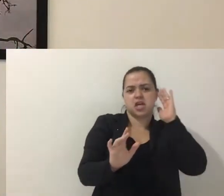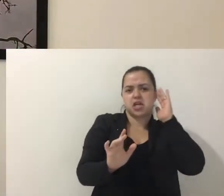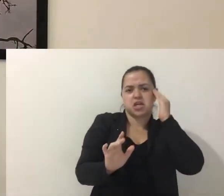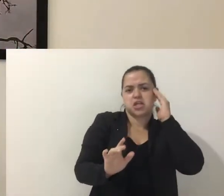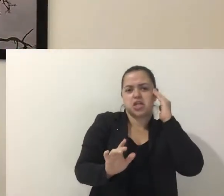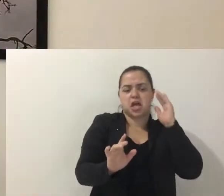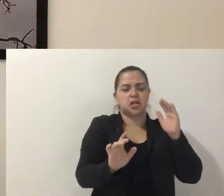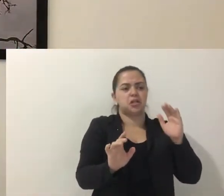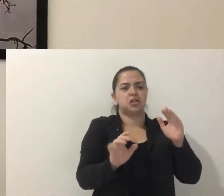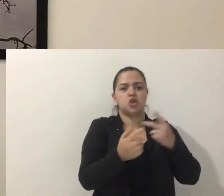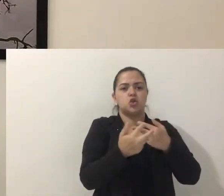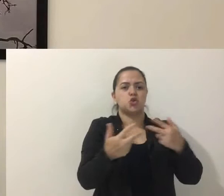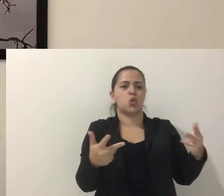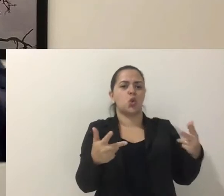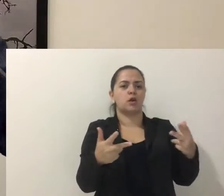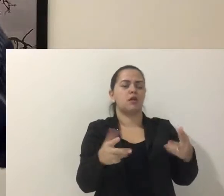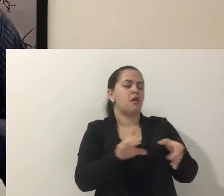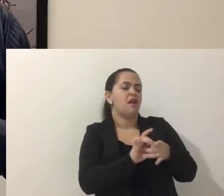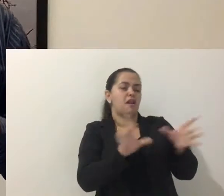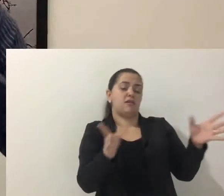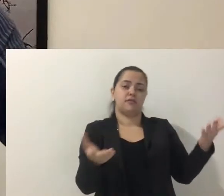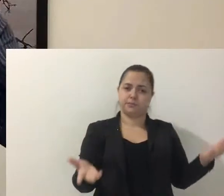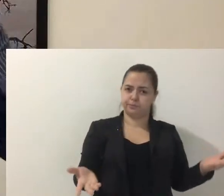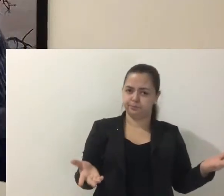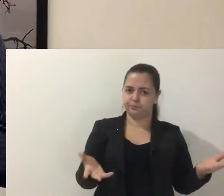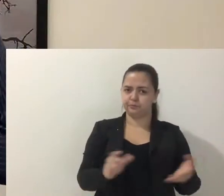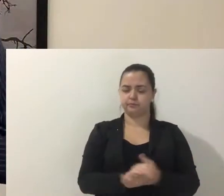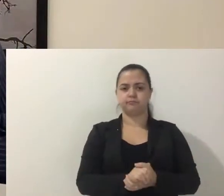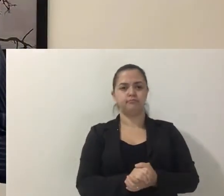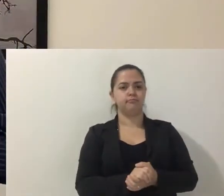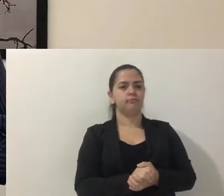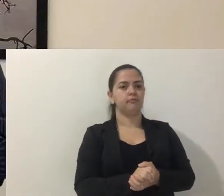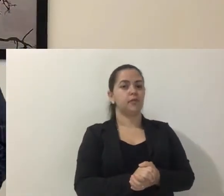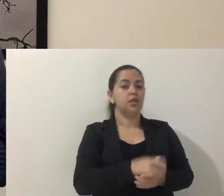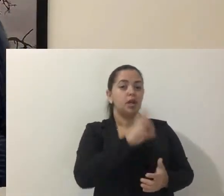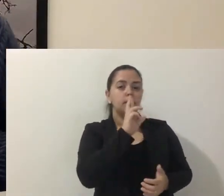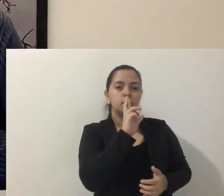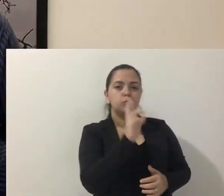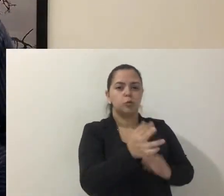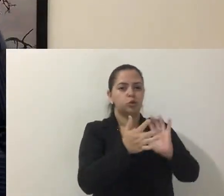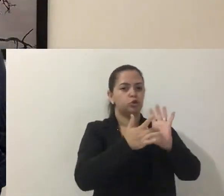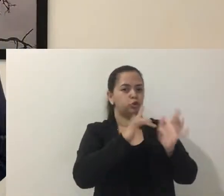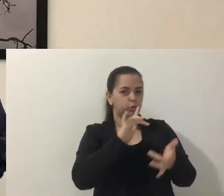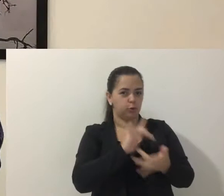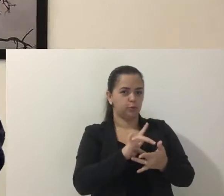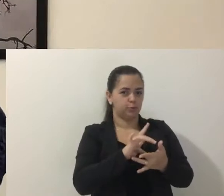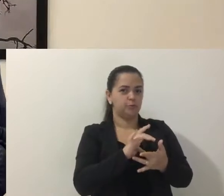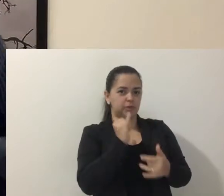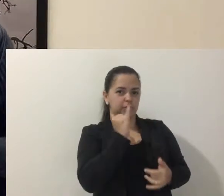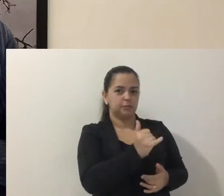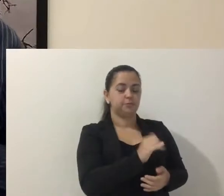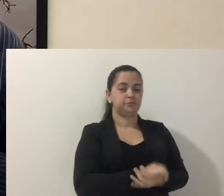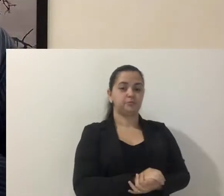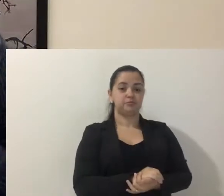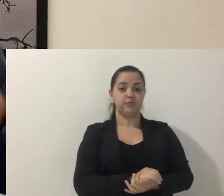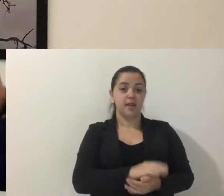É interessante a resposta que Jesus dá para eles. De imediato, o texto, eu quero que